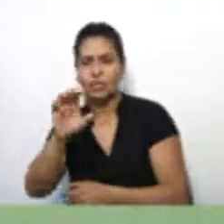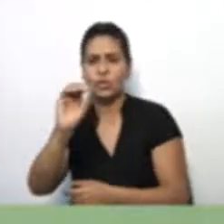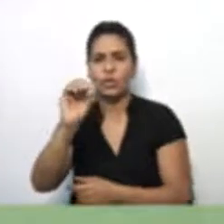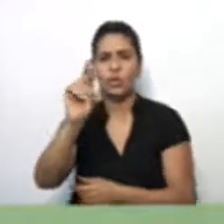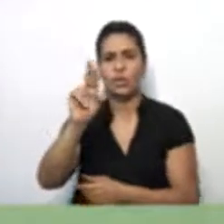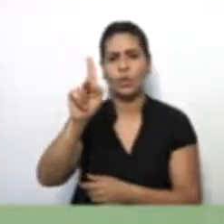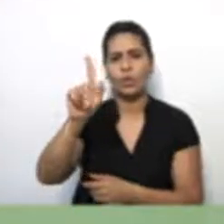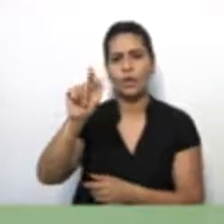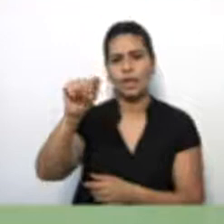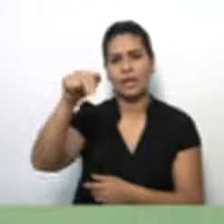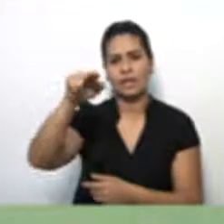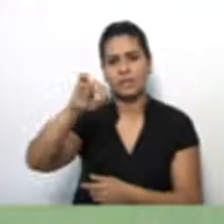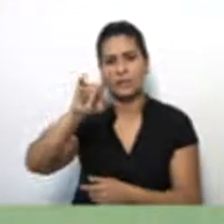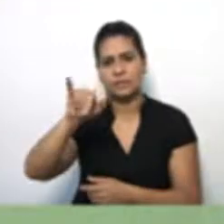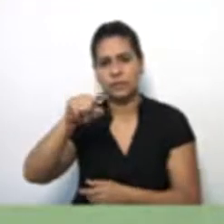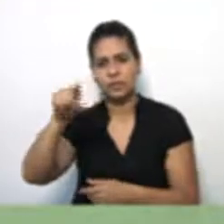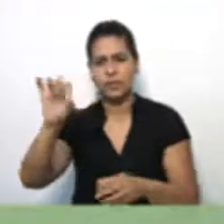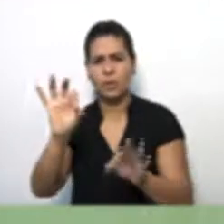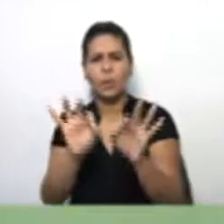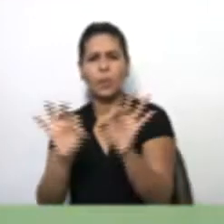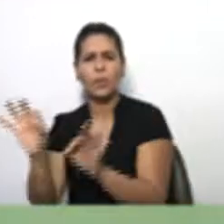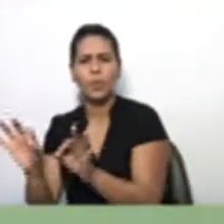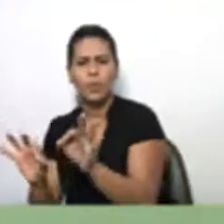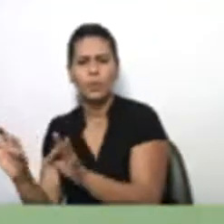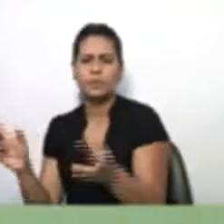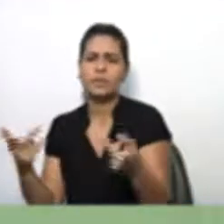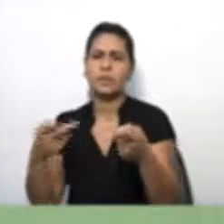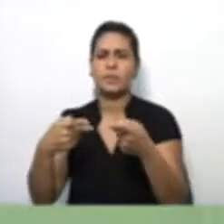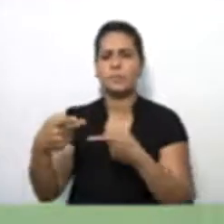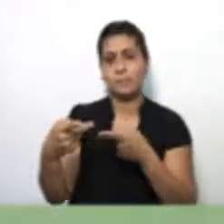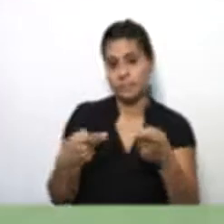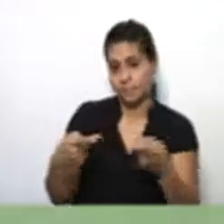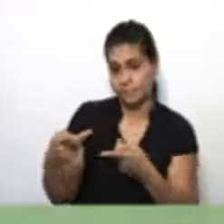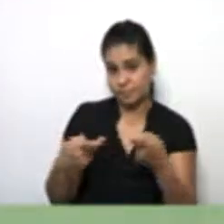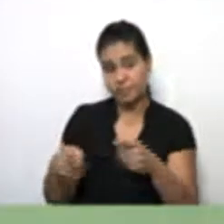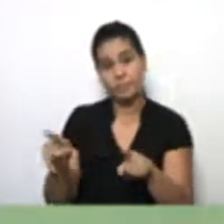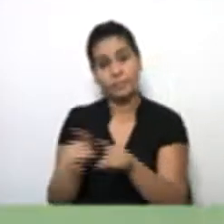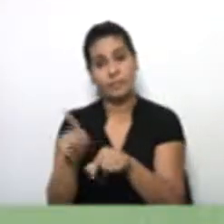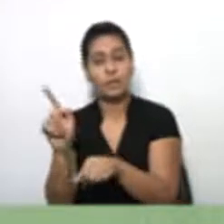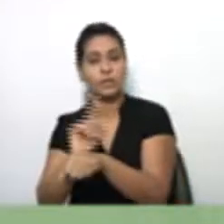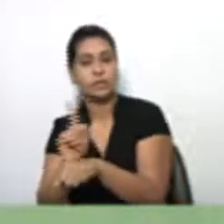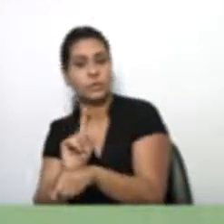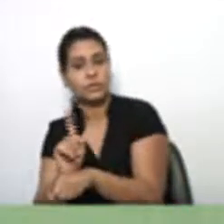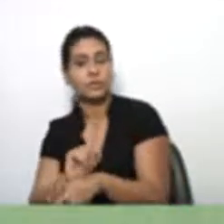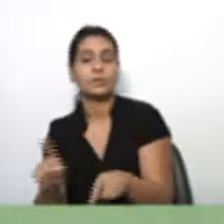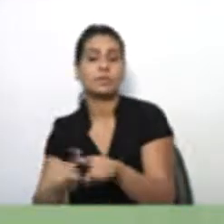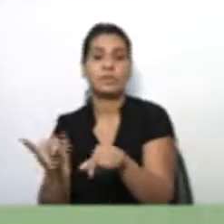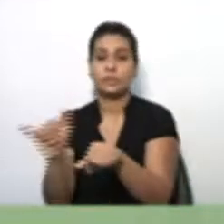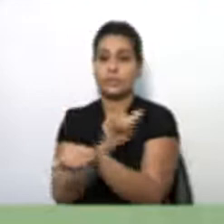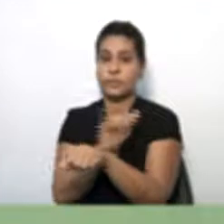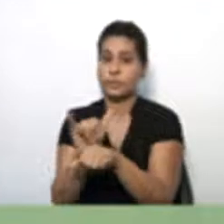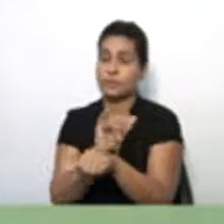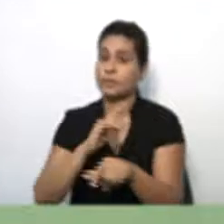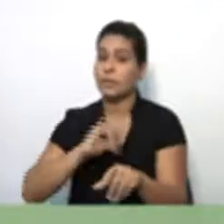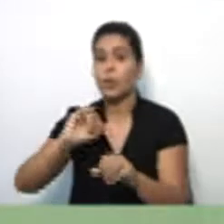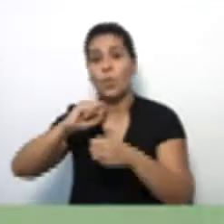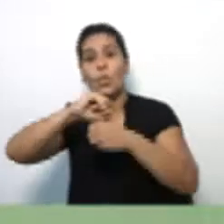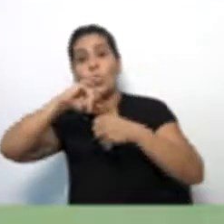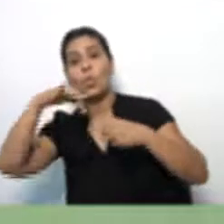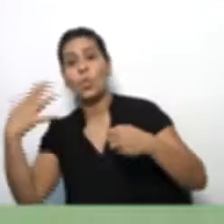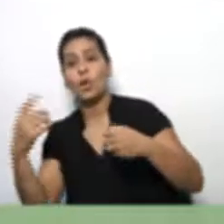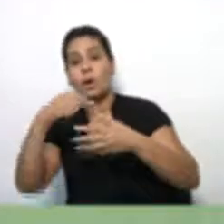né, na cooperativa. Conceito A, planejamento, né, e gestão estratégica. Nós vamos identificar também os tipos